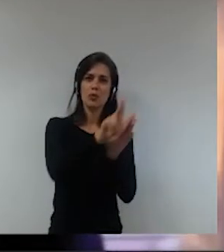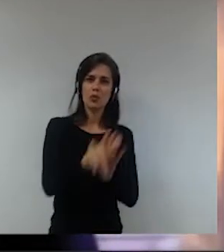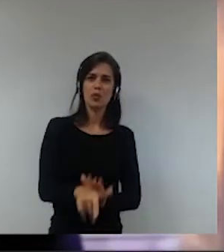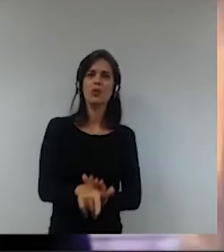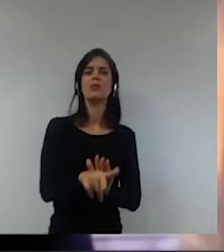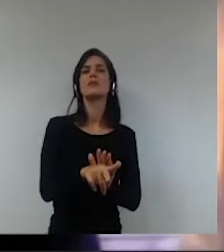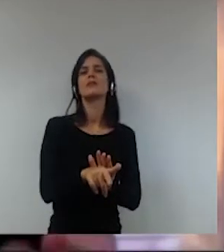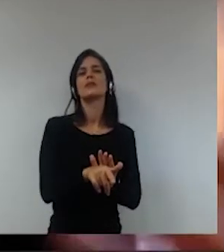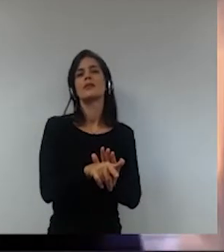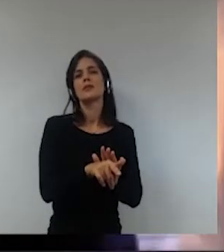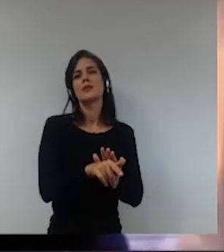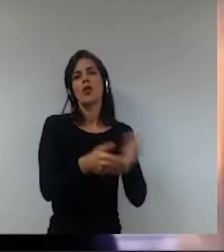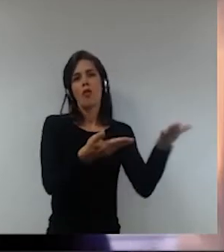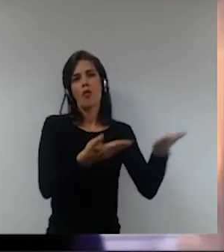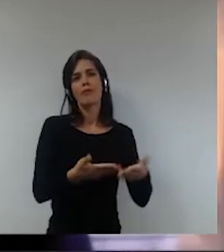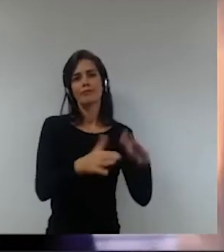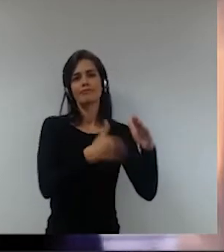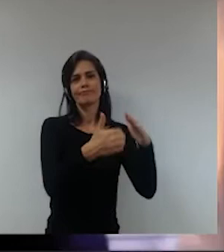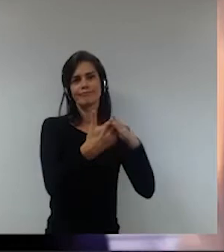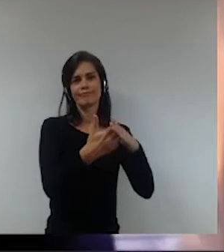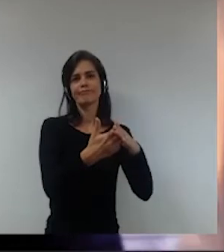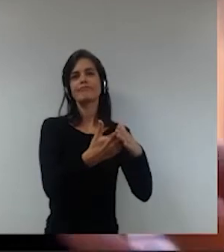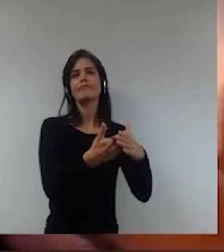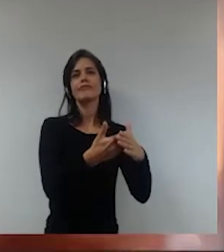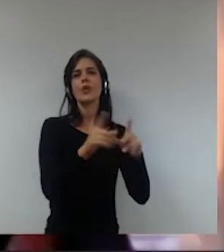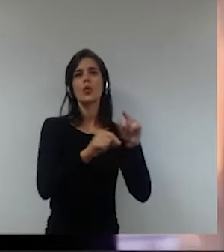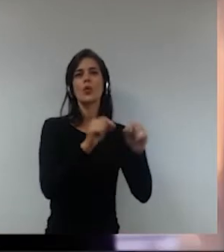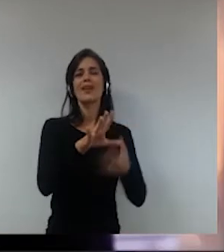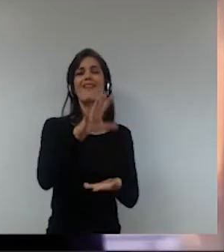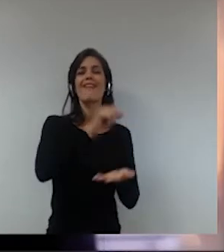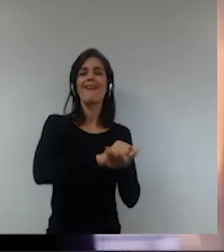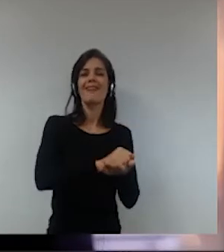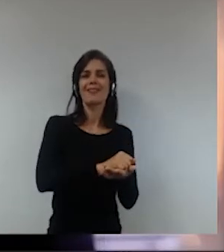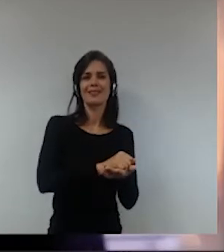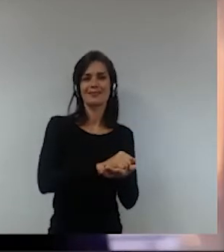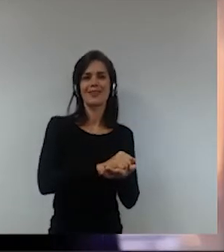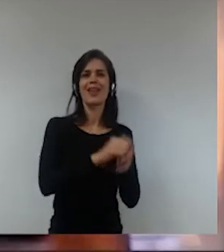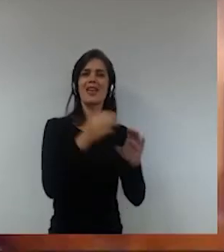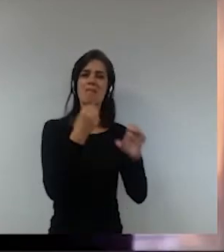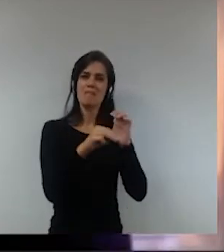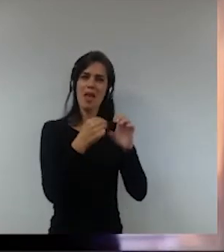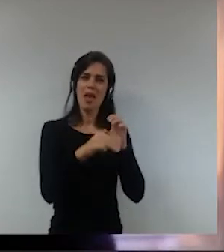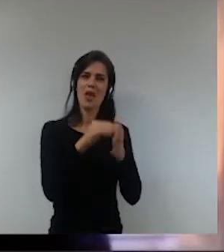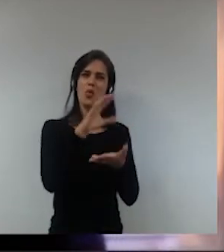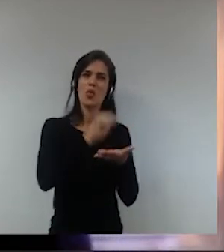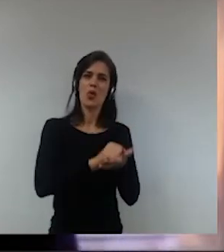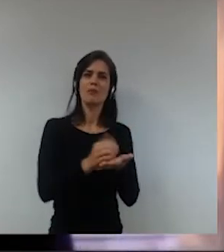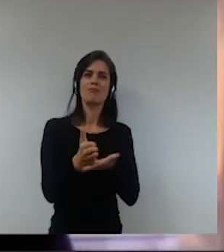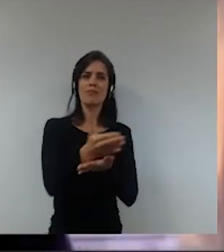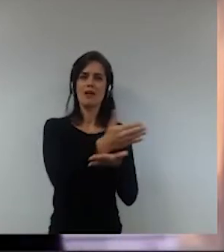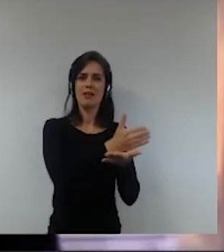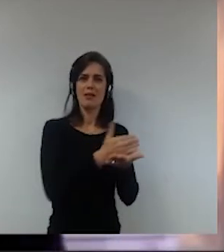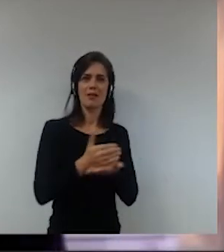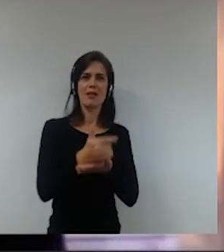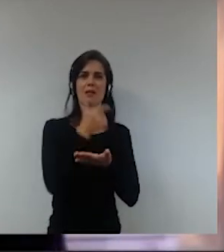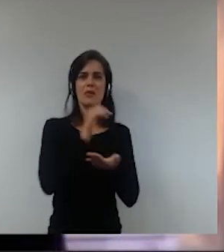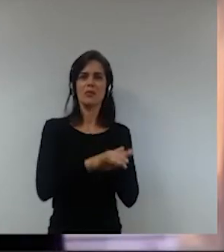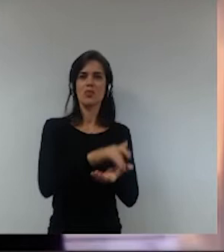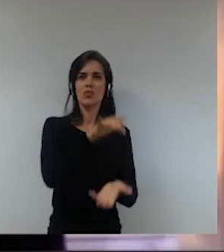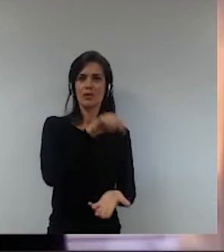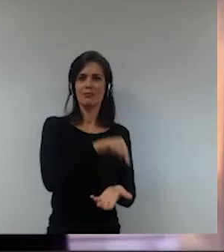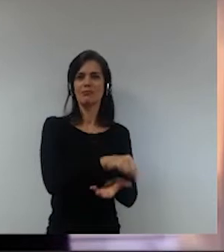intimassem as empresas ou convidassem as empresas a colocarem ali os seus e-mails a fim de haver essa